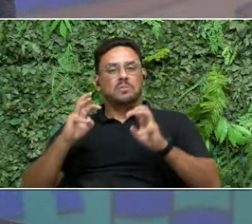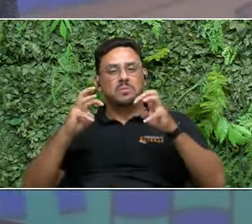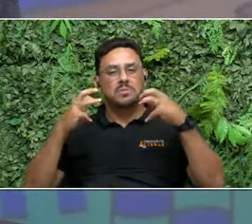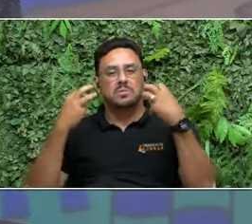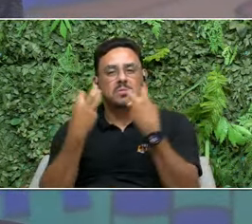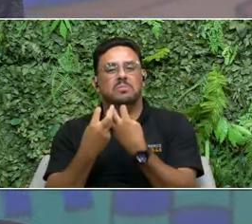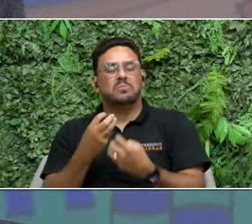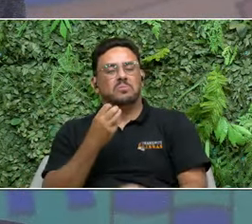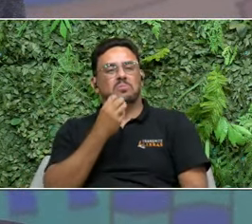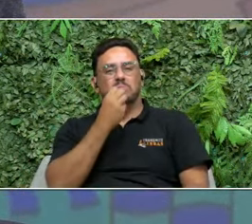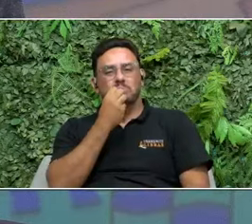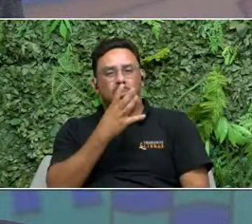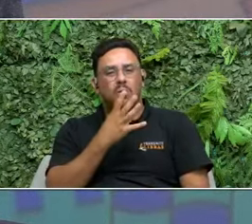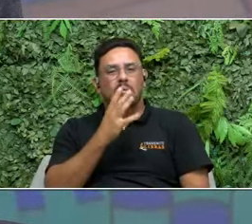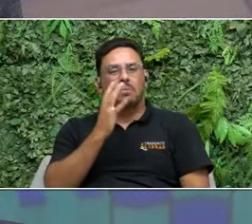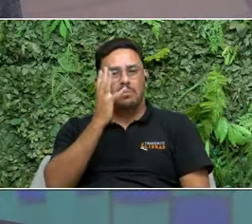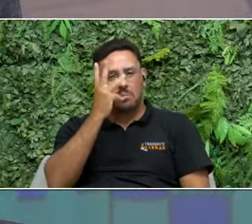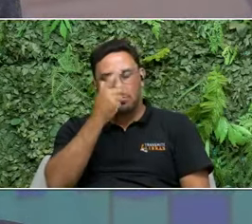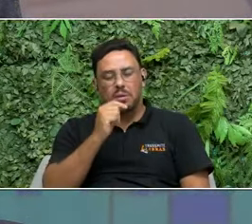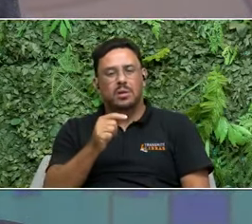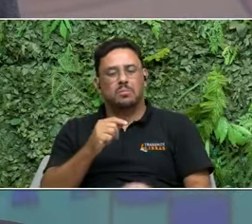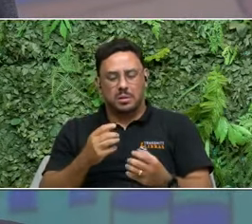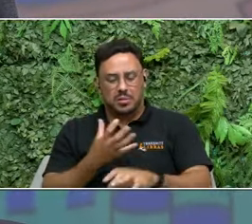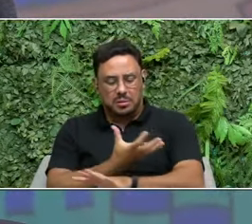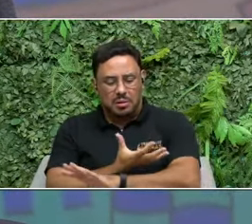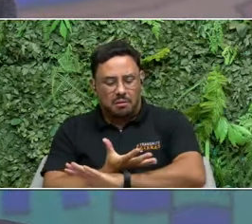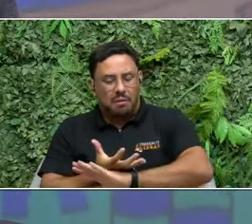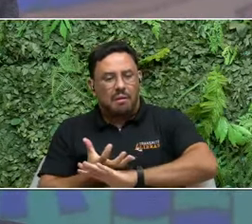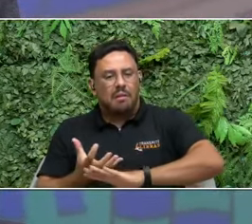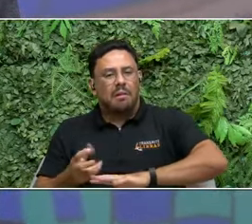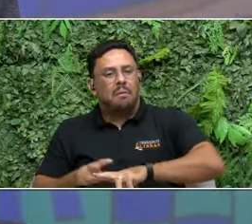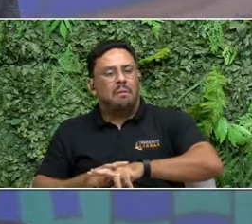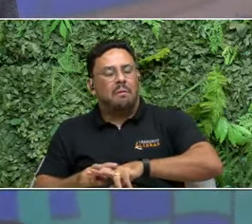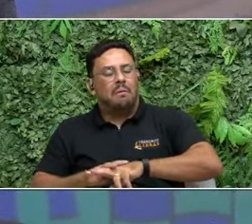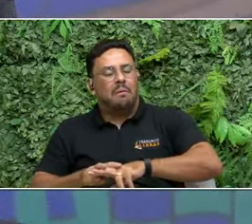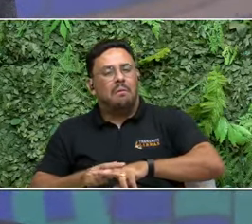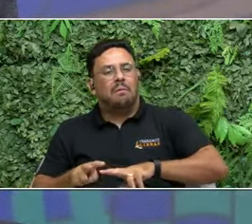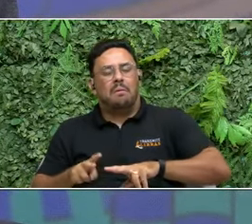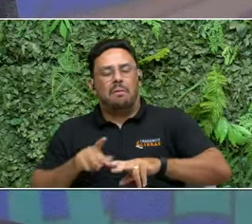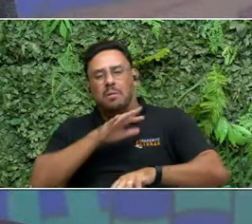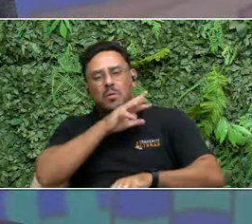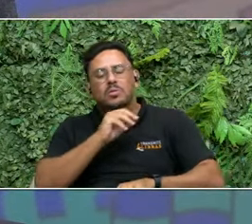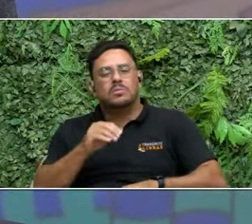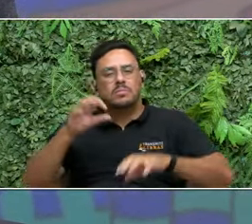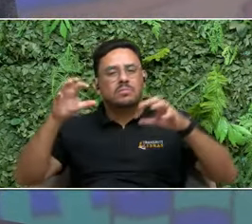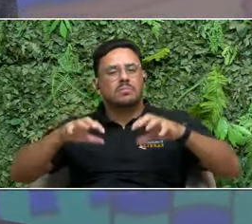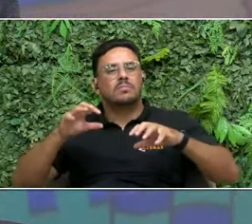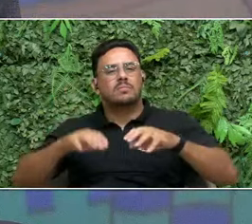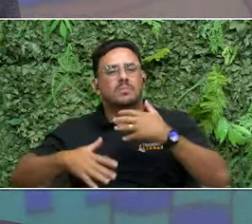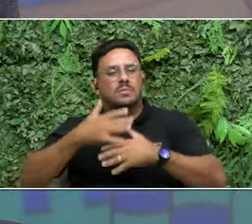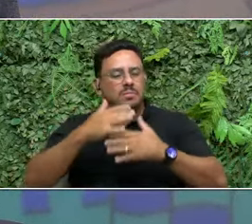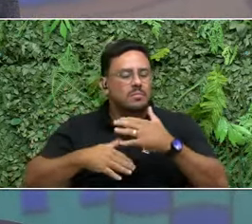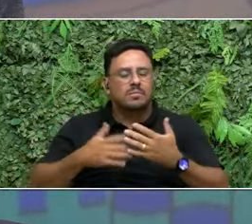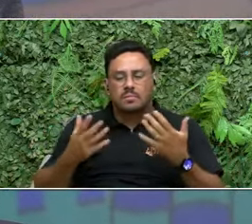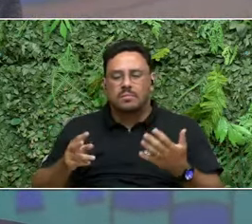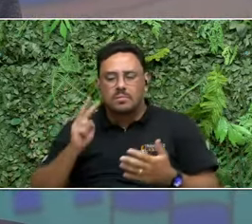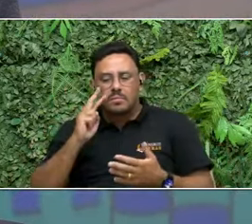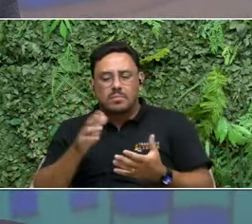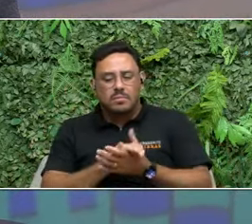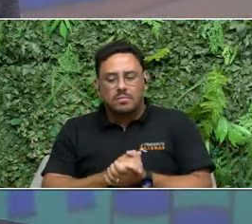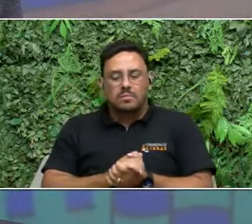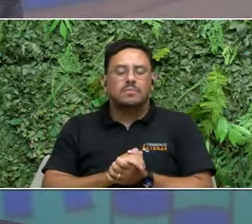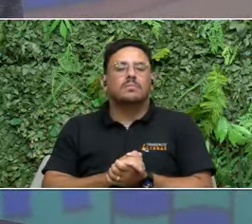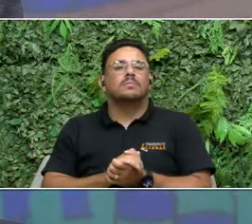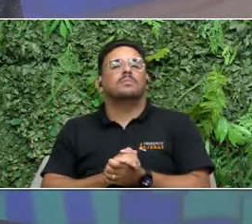tem um campo ruim o campo é ruim tava ruim a chuva atrapalhou Que que foi ou só ele que viu um Camp